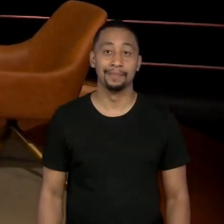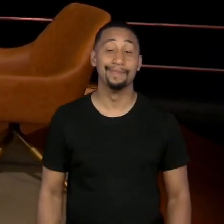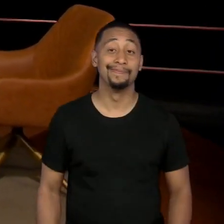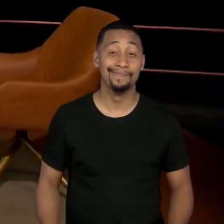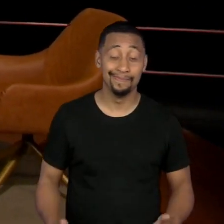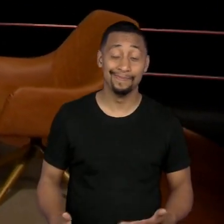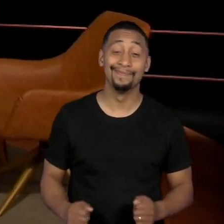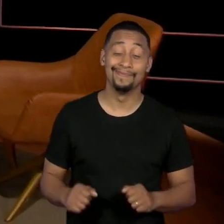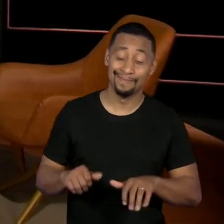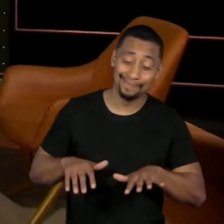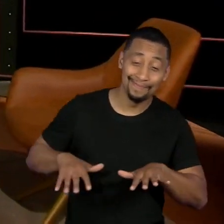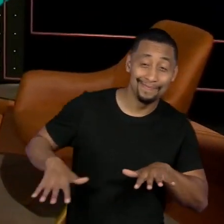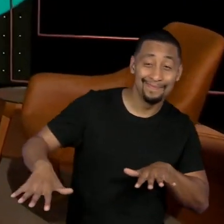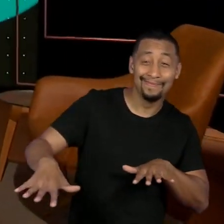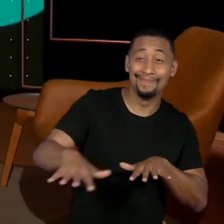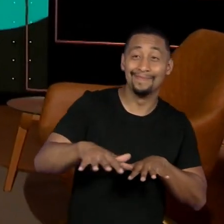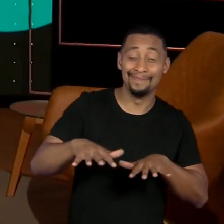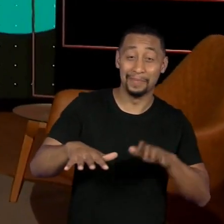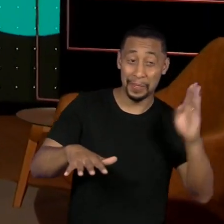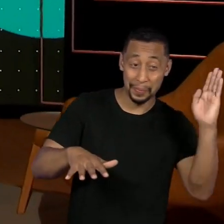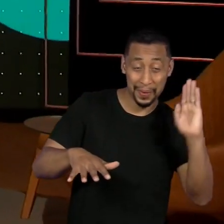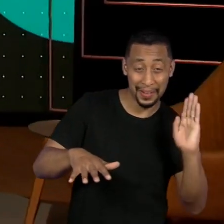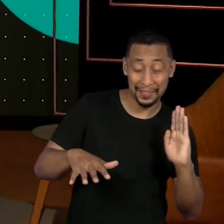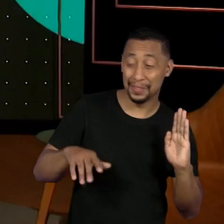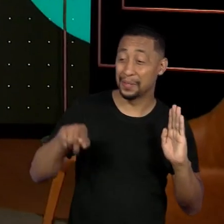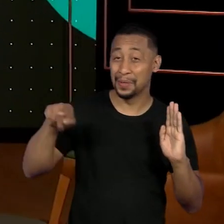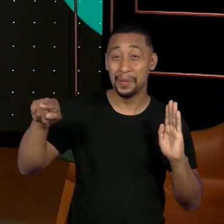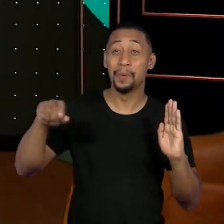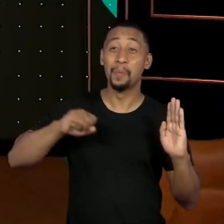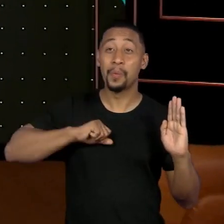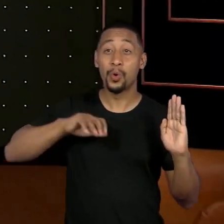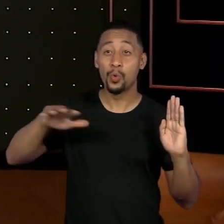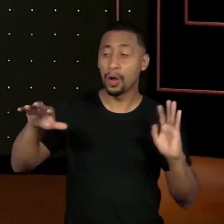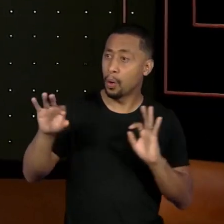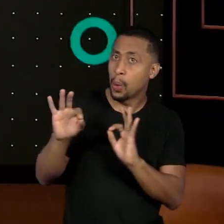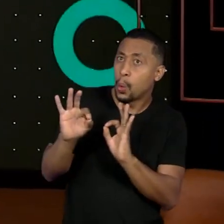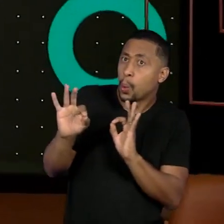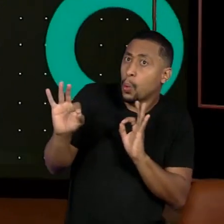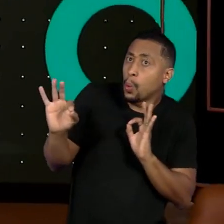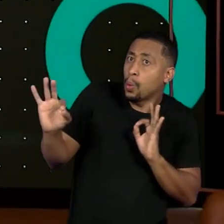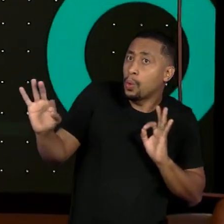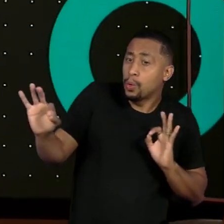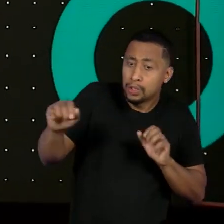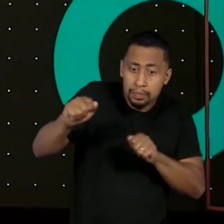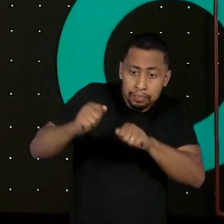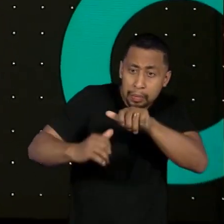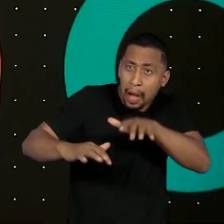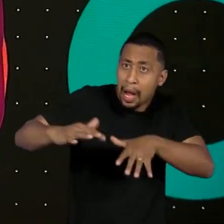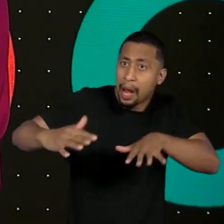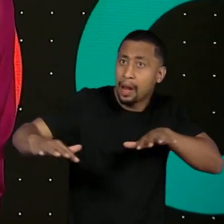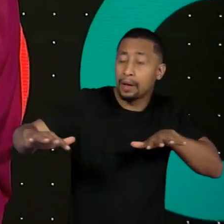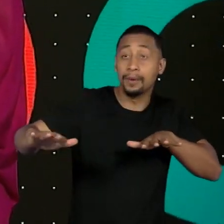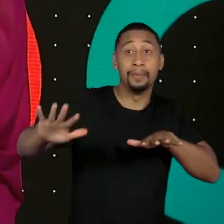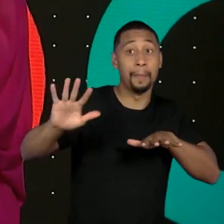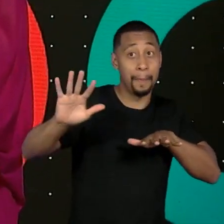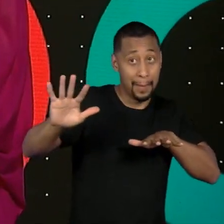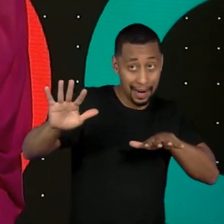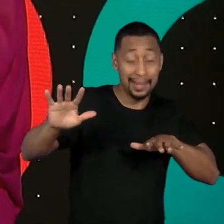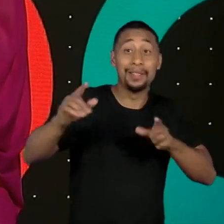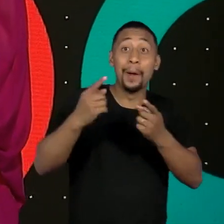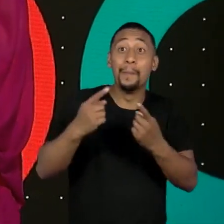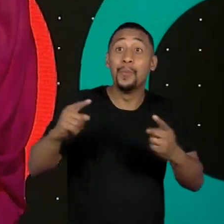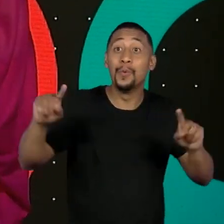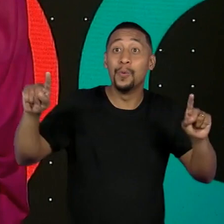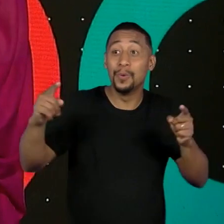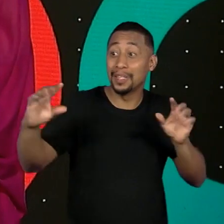tanto mar entre Brasil e Portugal, são tantas léguas a nos separar. É, mas se o oceano separa, a música une.